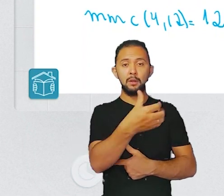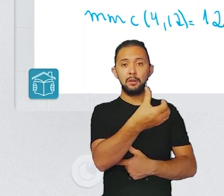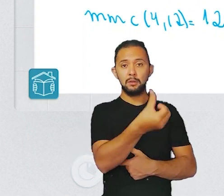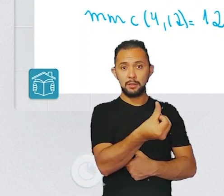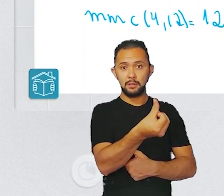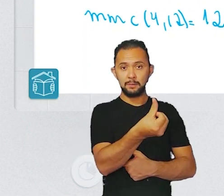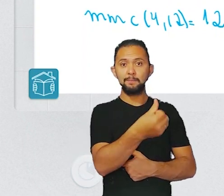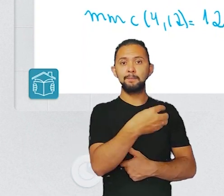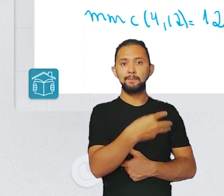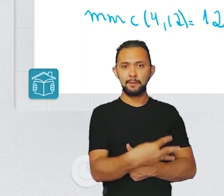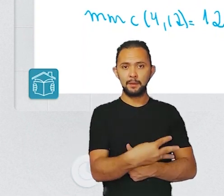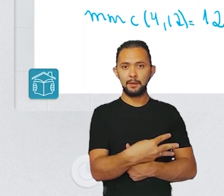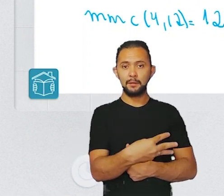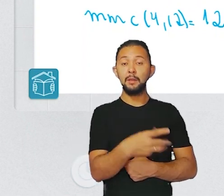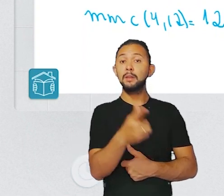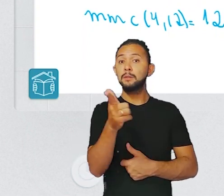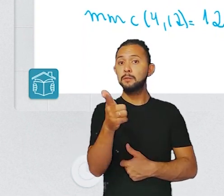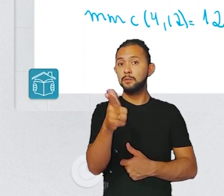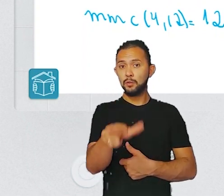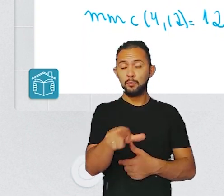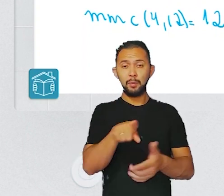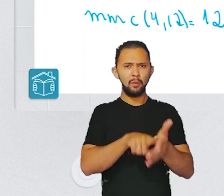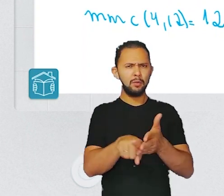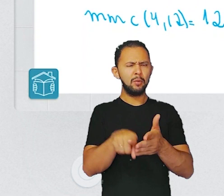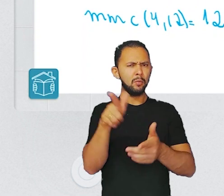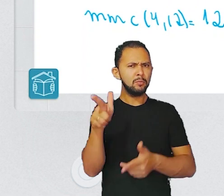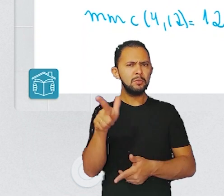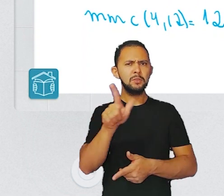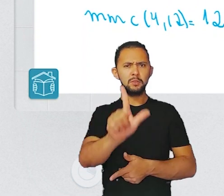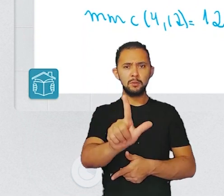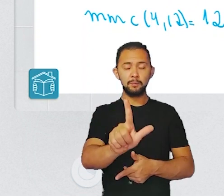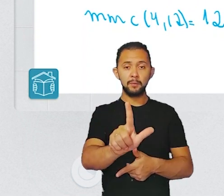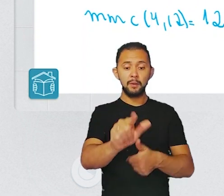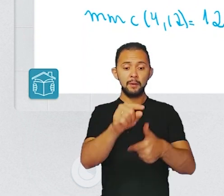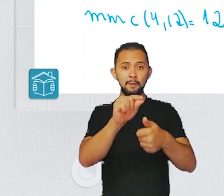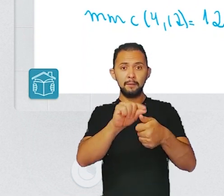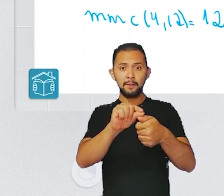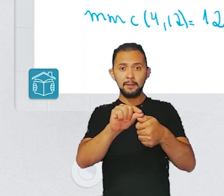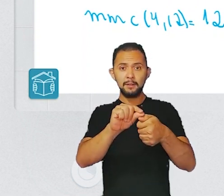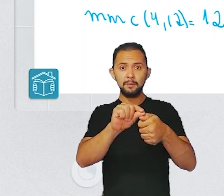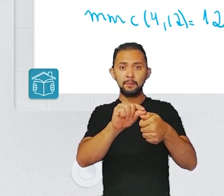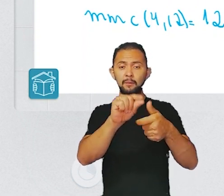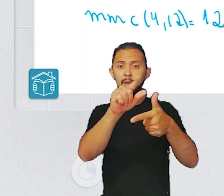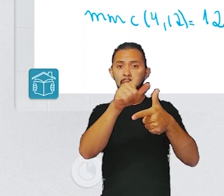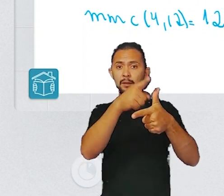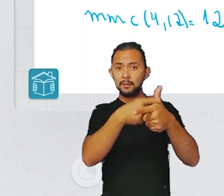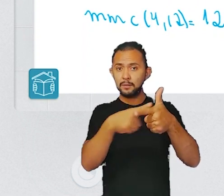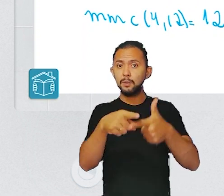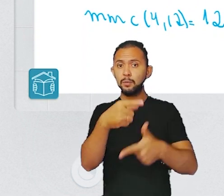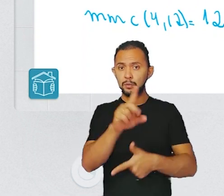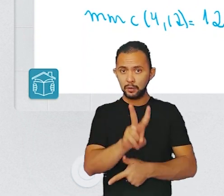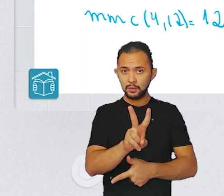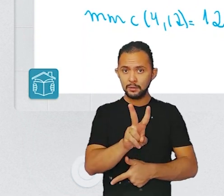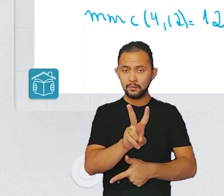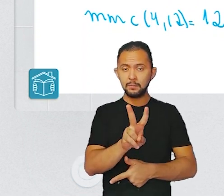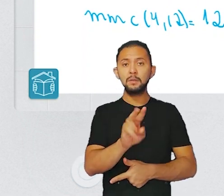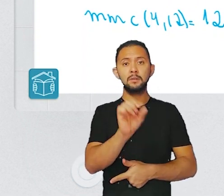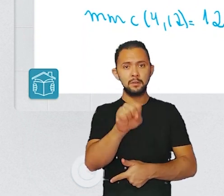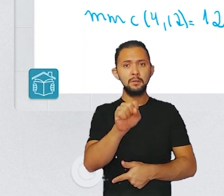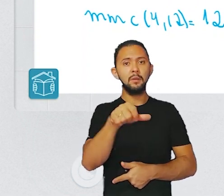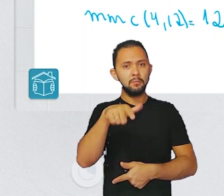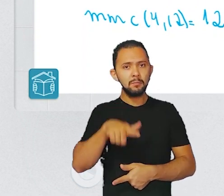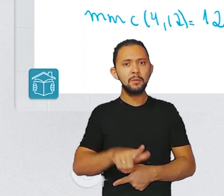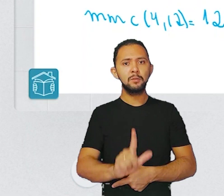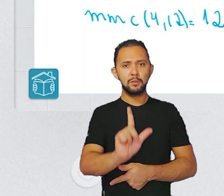3. E agora, a gente se pergunta novamente, tem algum deles que continua sendo divisível por 2? Sim. Então, nós